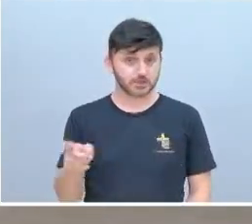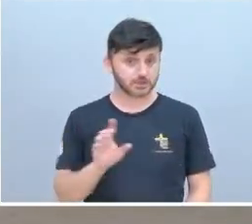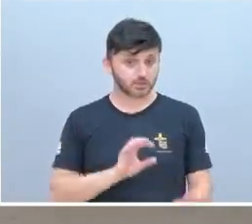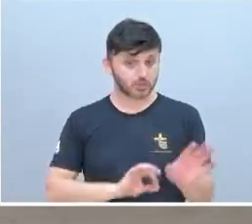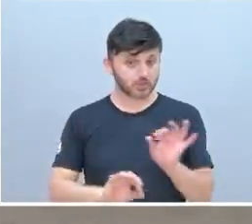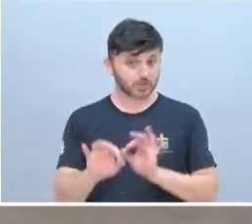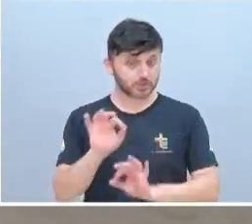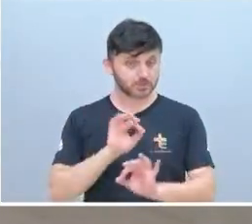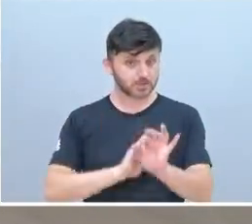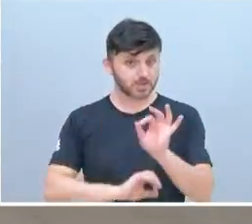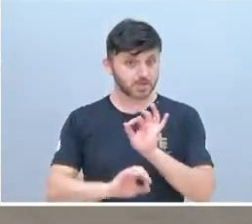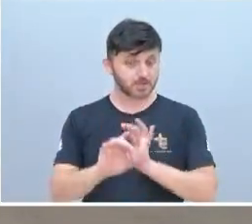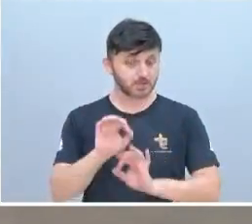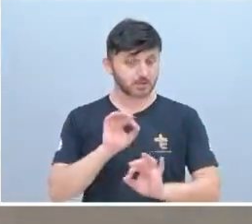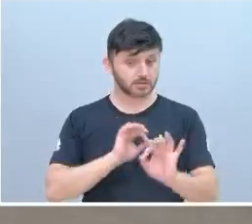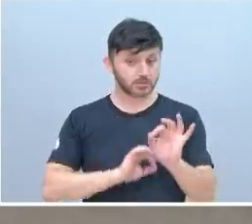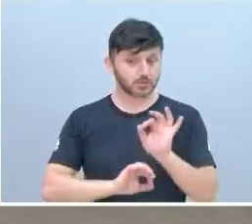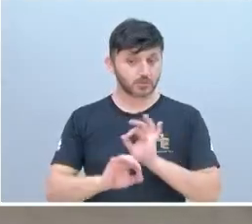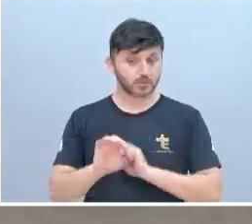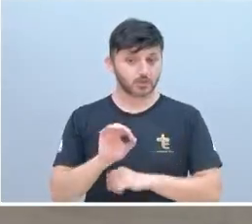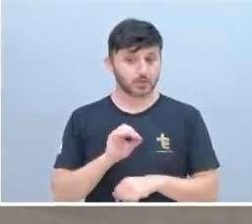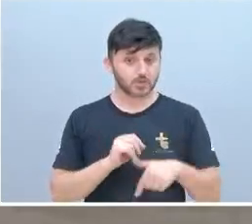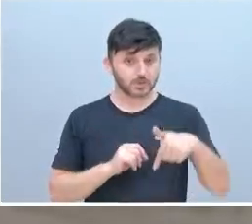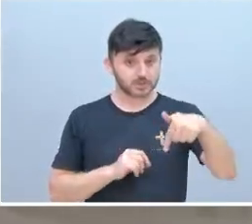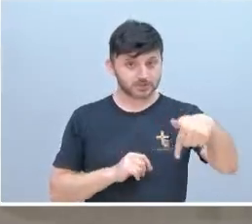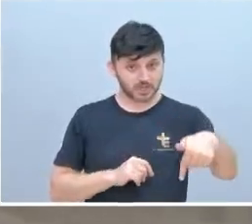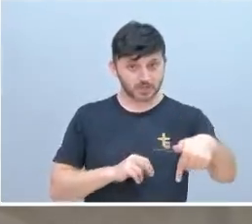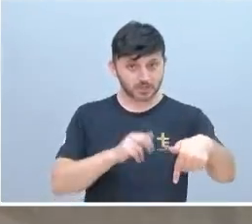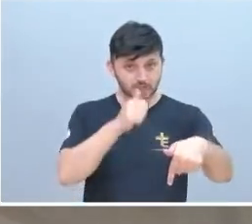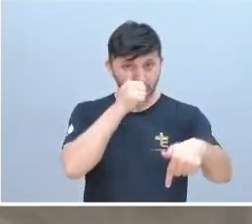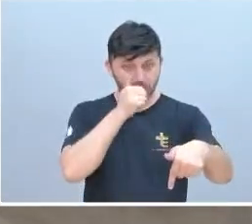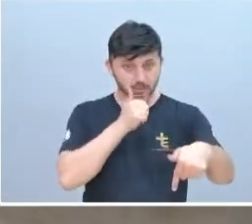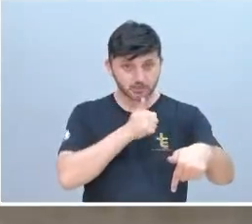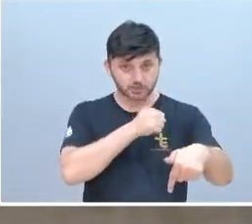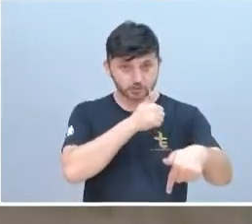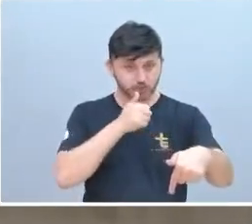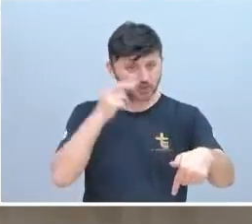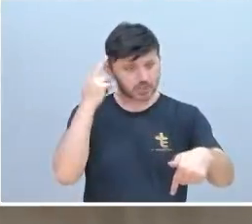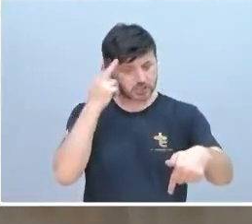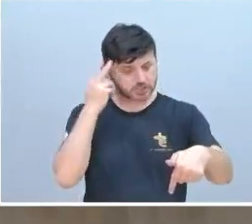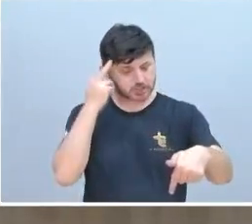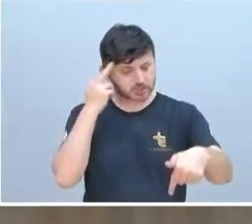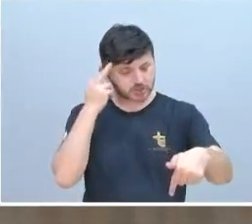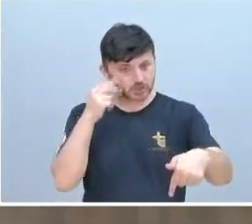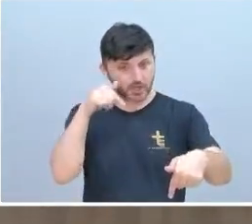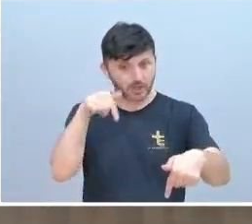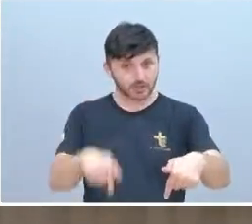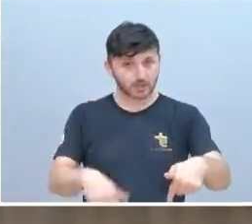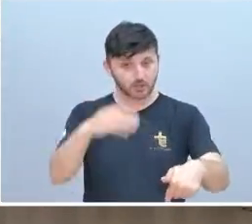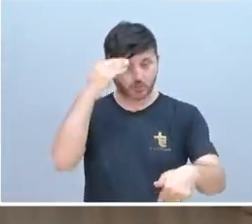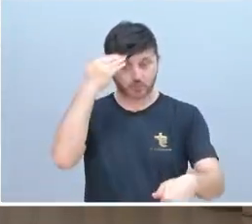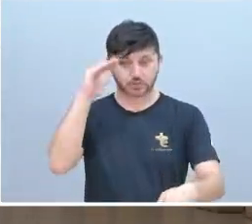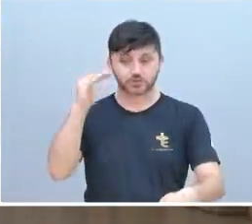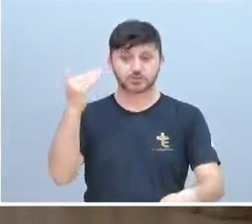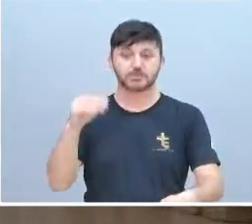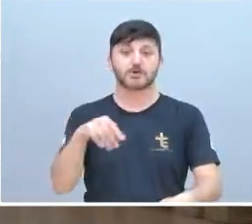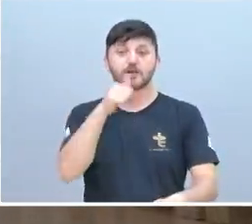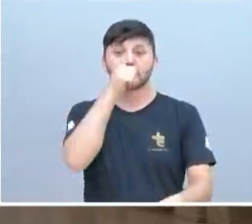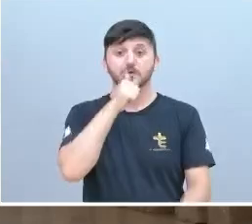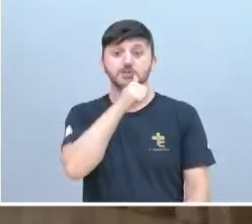programando, o 7º retiro anual da obra Evangelizar é Preciso, o retiro